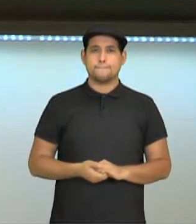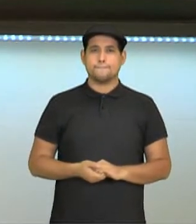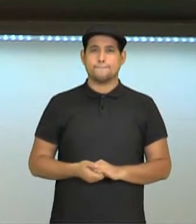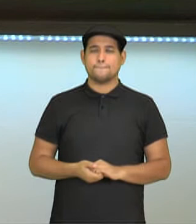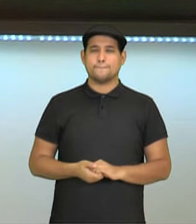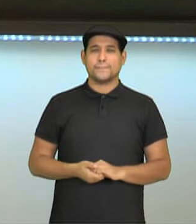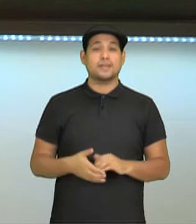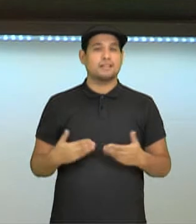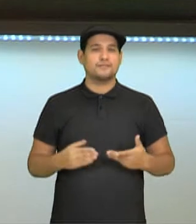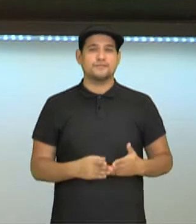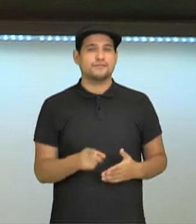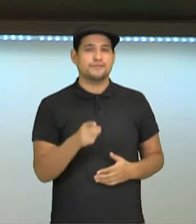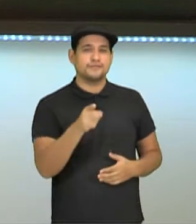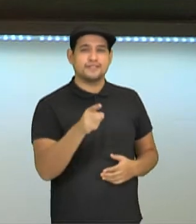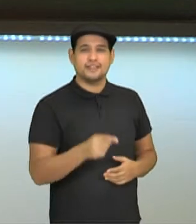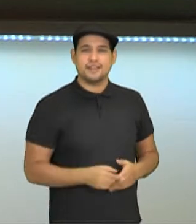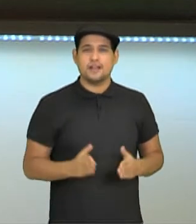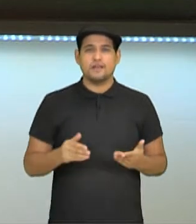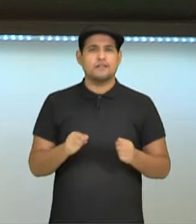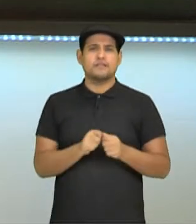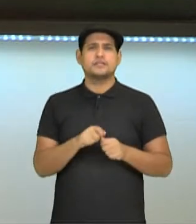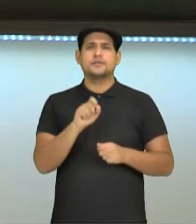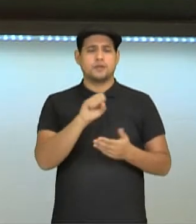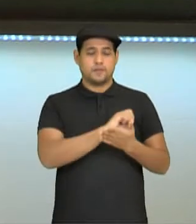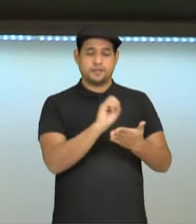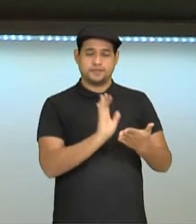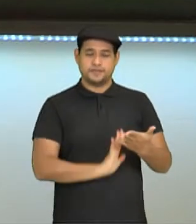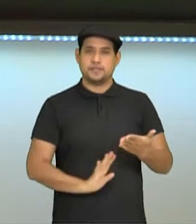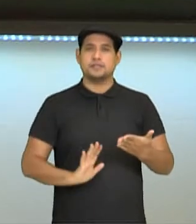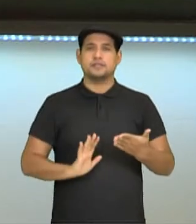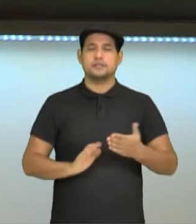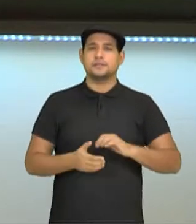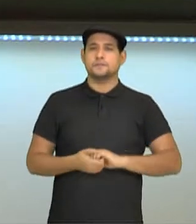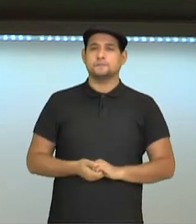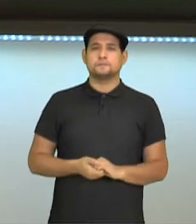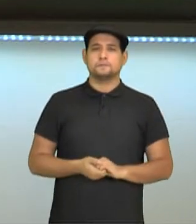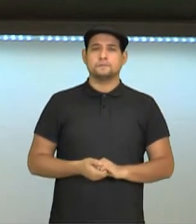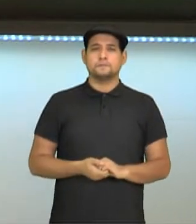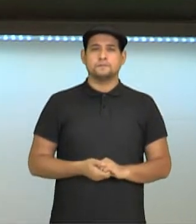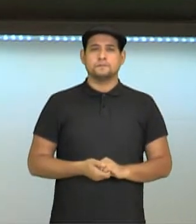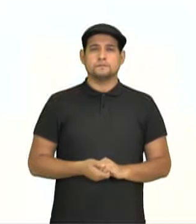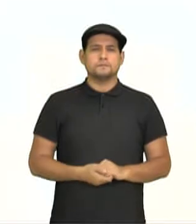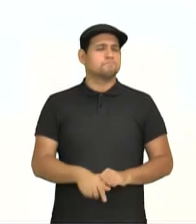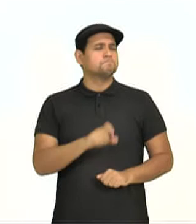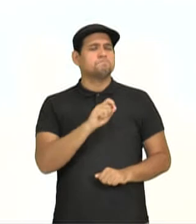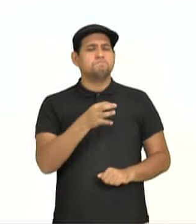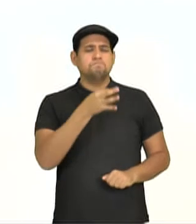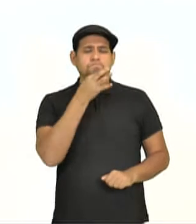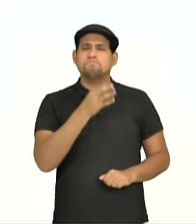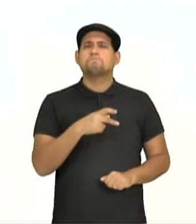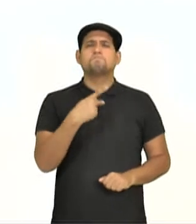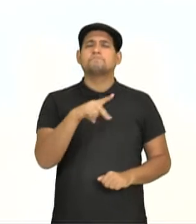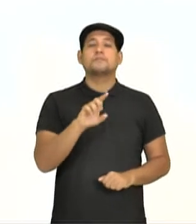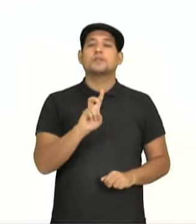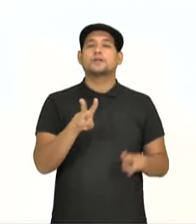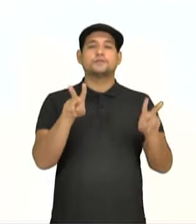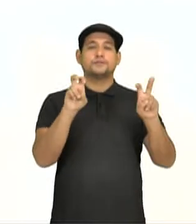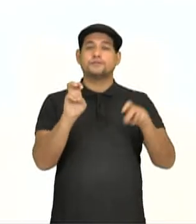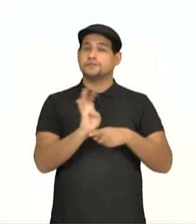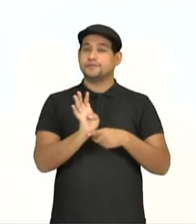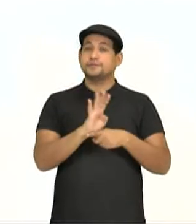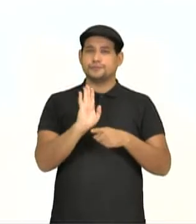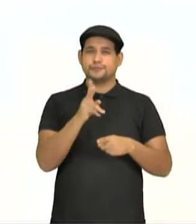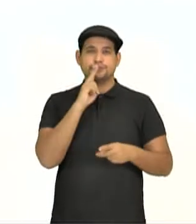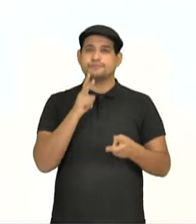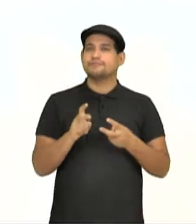Então, você agora vai fazer uma atividade, né? O que você achou desse